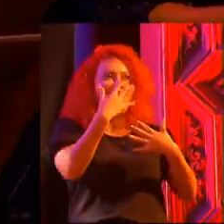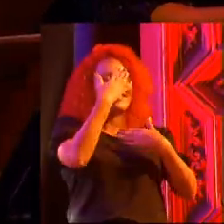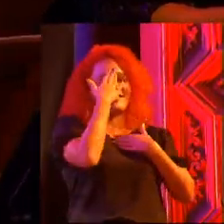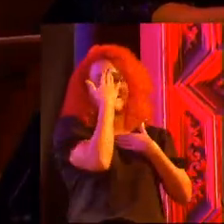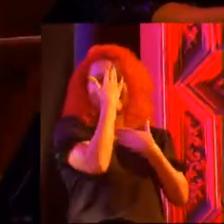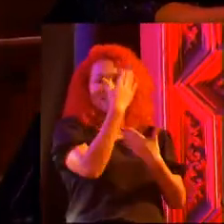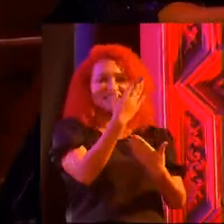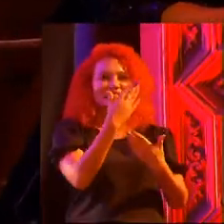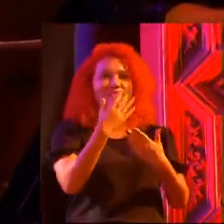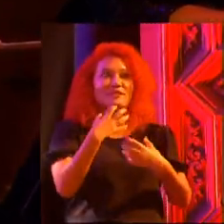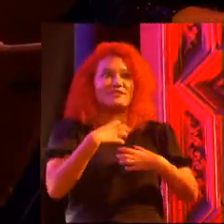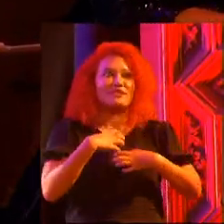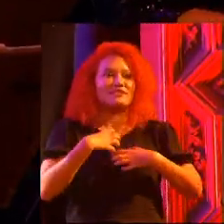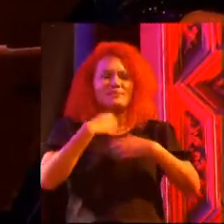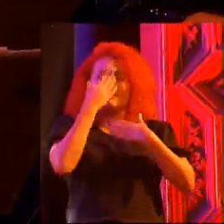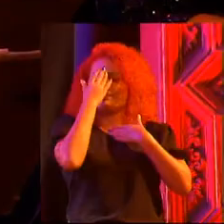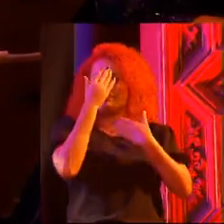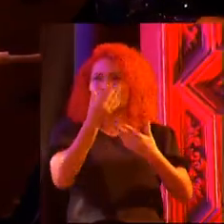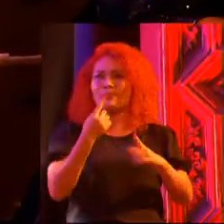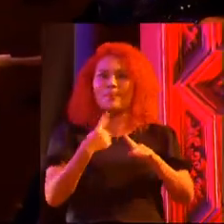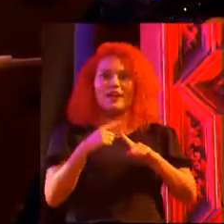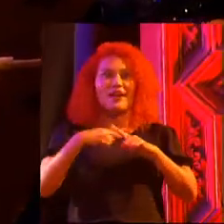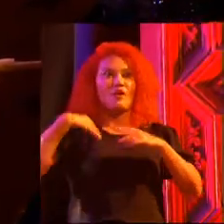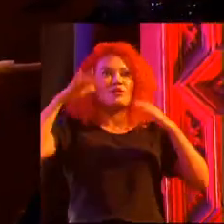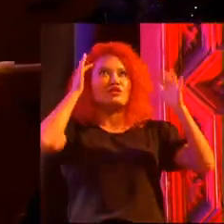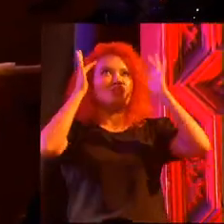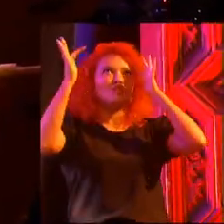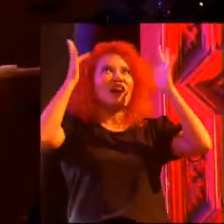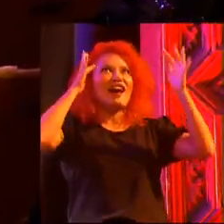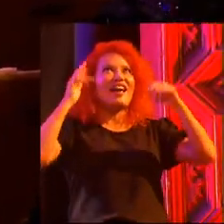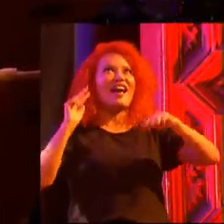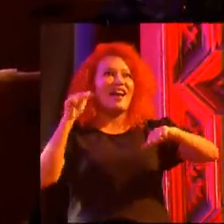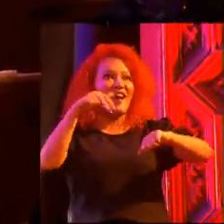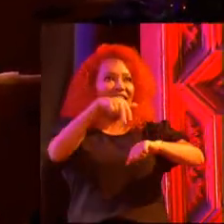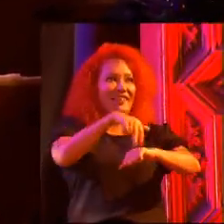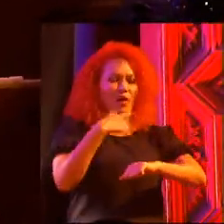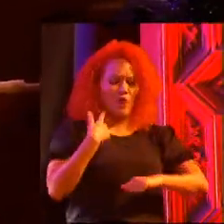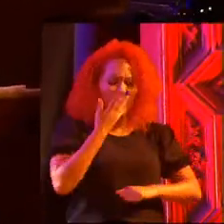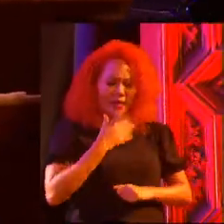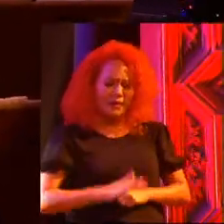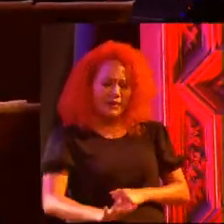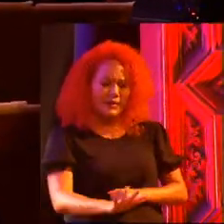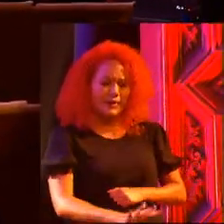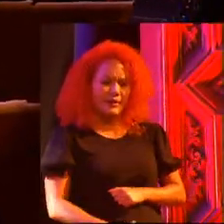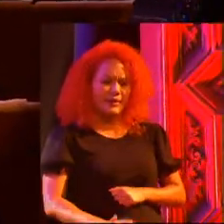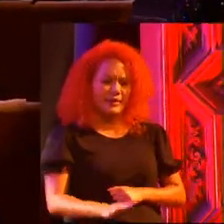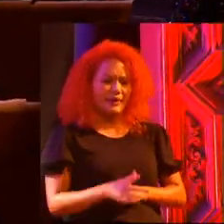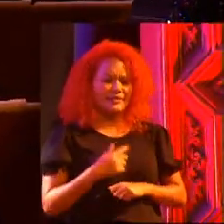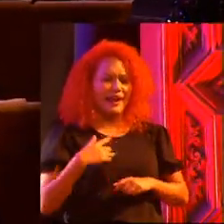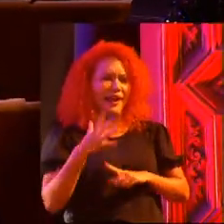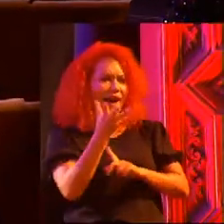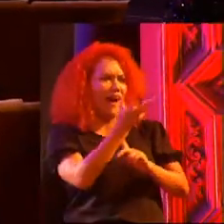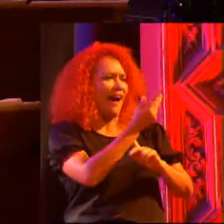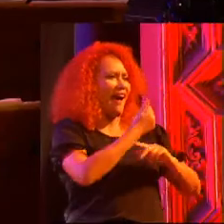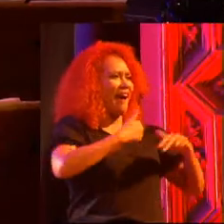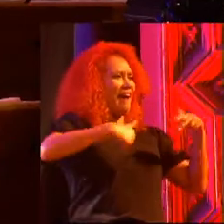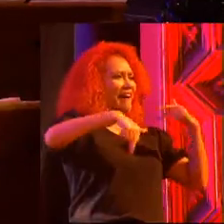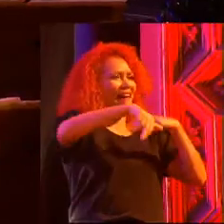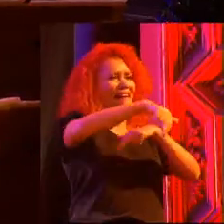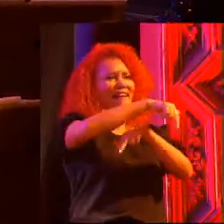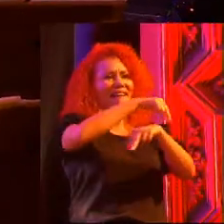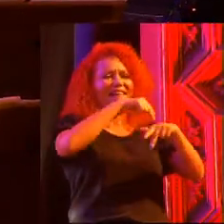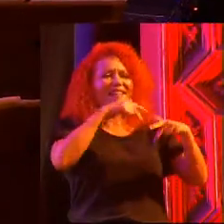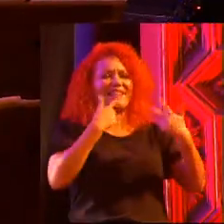realmente muito grata, porque eu sonhei em estar aqui. Eu sonhei em estar aqui desde pequenininha, no meio dos nossos artistas, no meio das pessoas